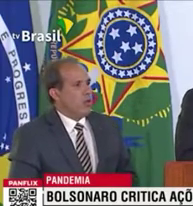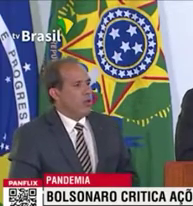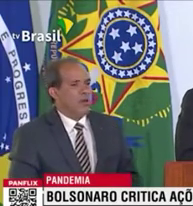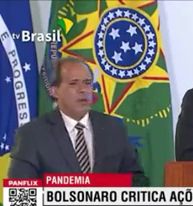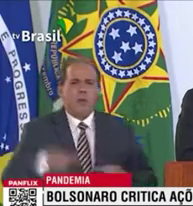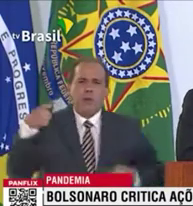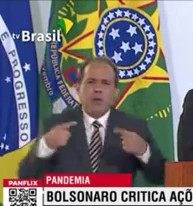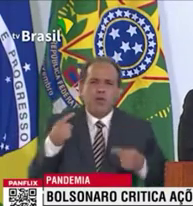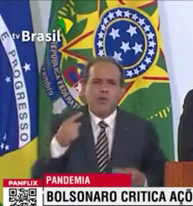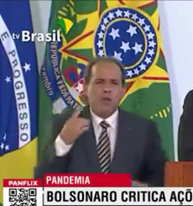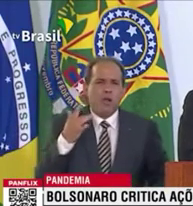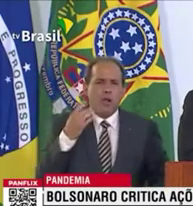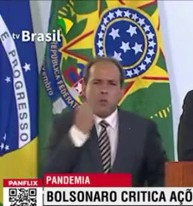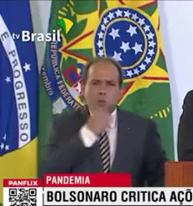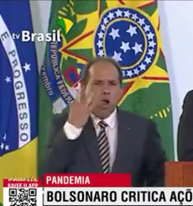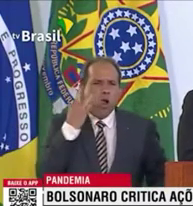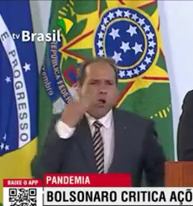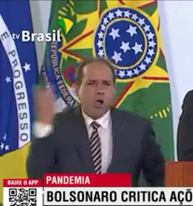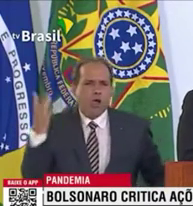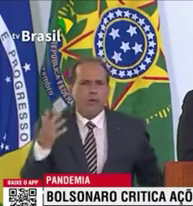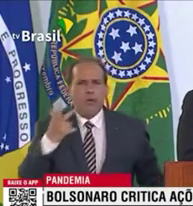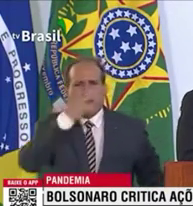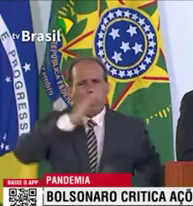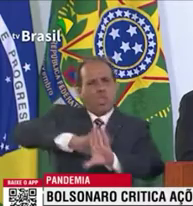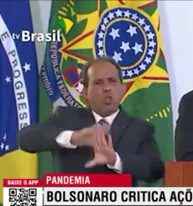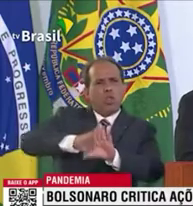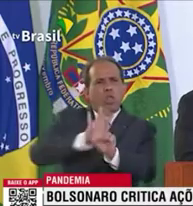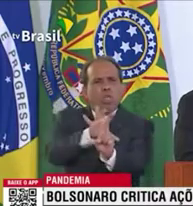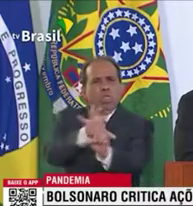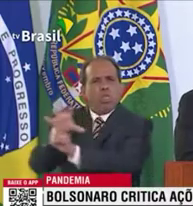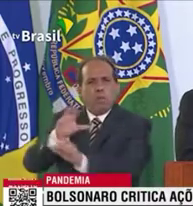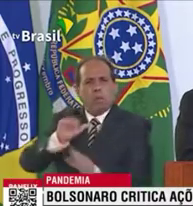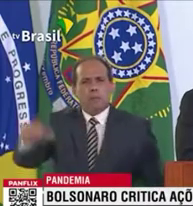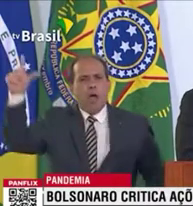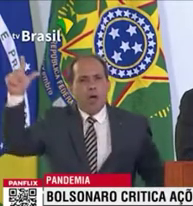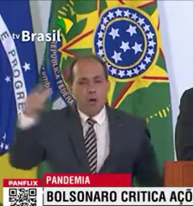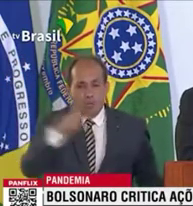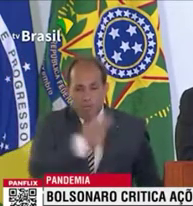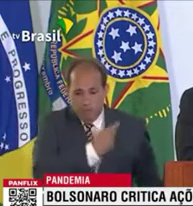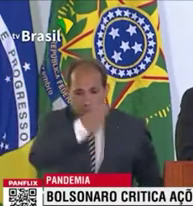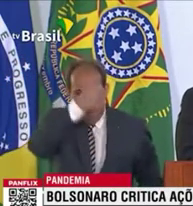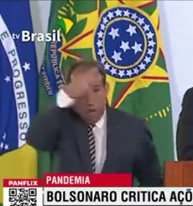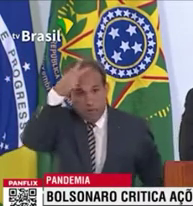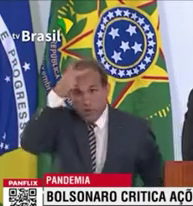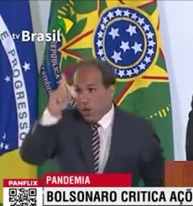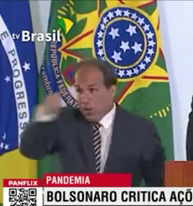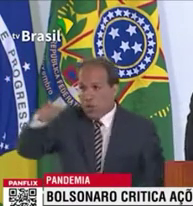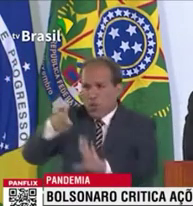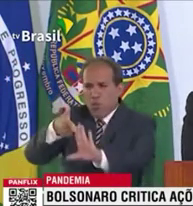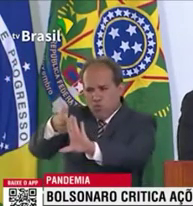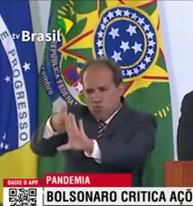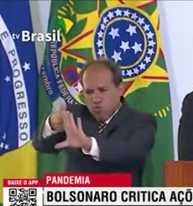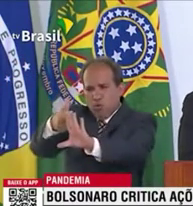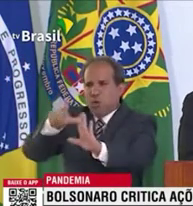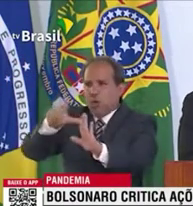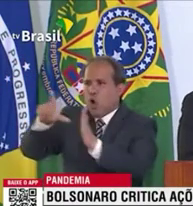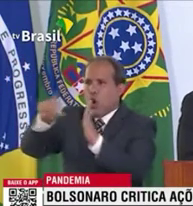A política fácil, demagógica, vendo o prefeito mandar soldar porta de